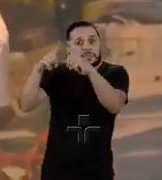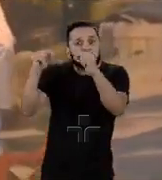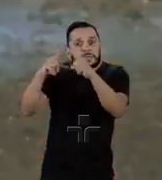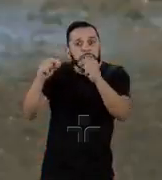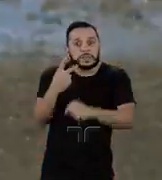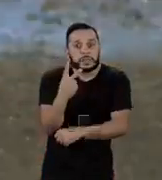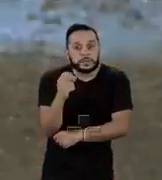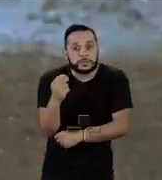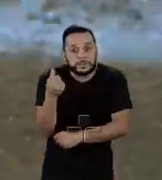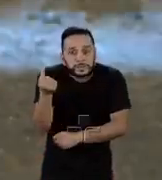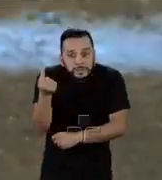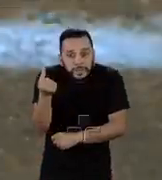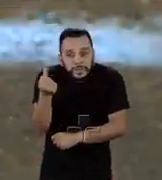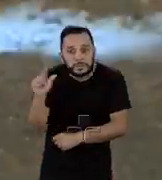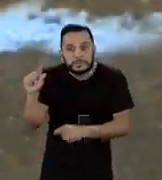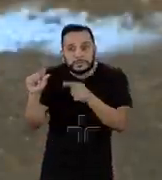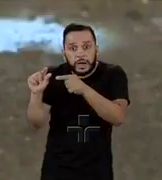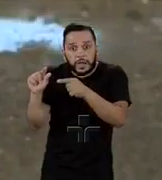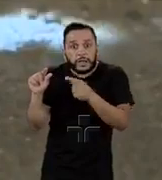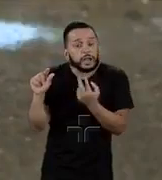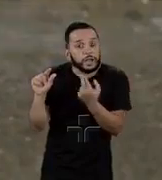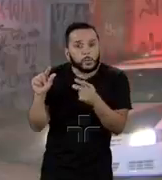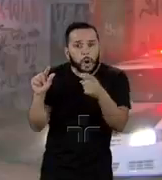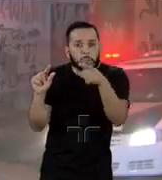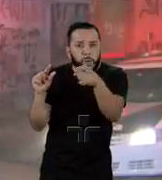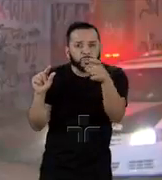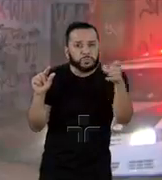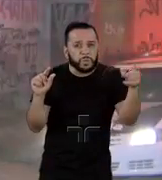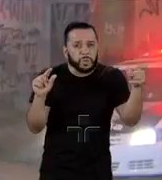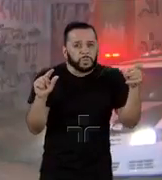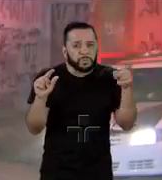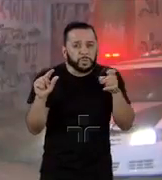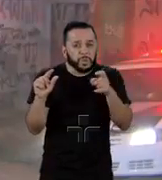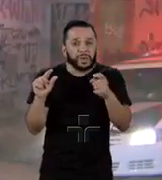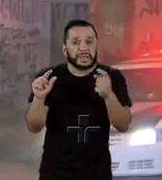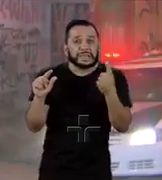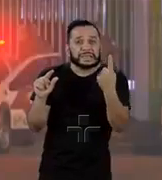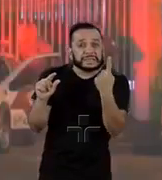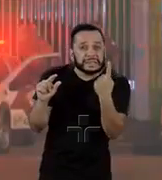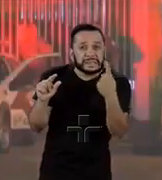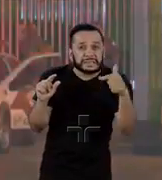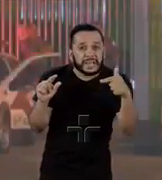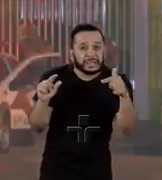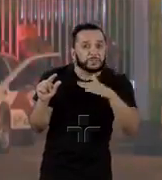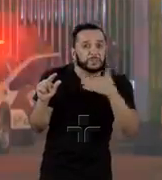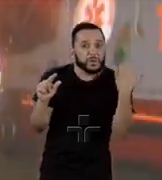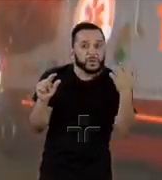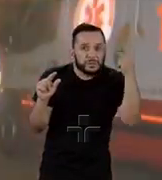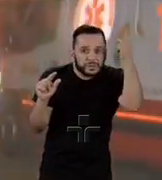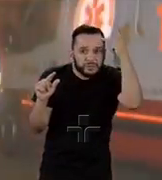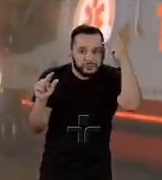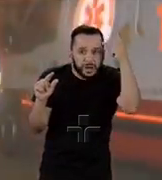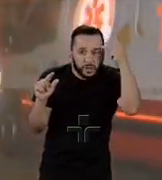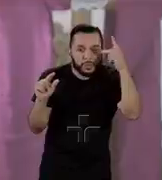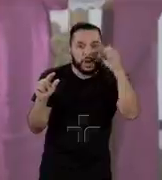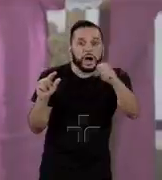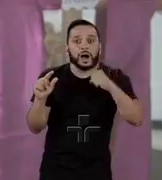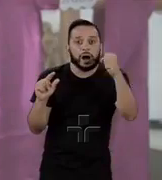mesmas balas foram usadas por criminosos numa chacina que deixou 17 mortos na Grande São Paulo em